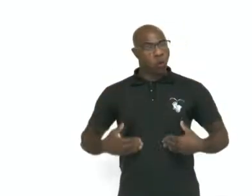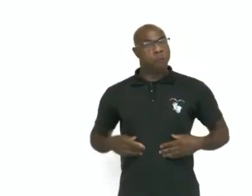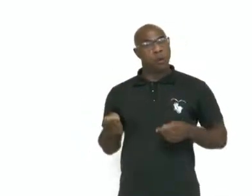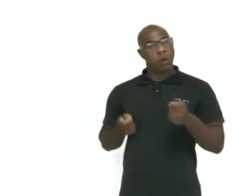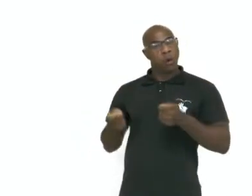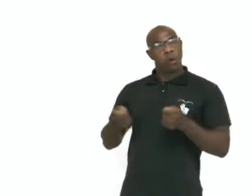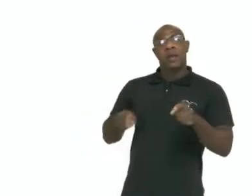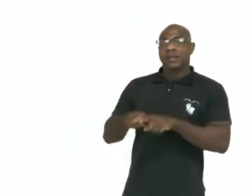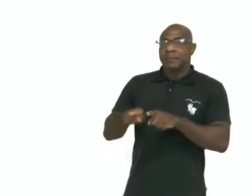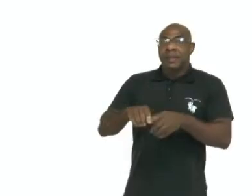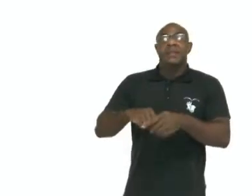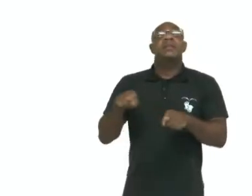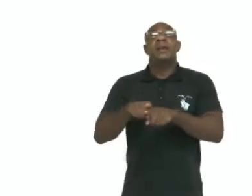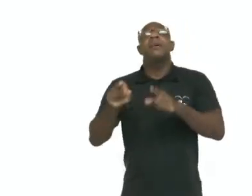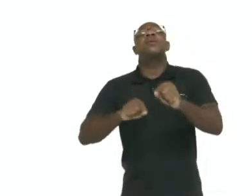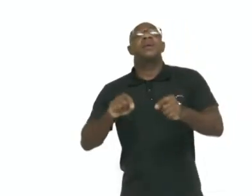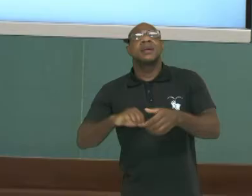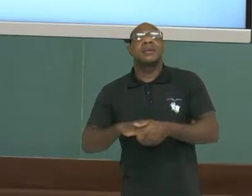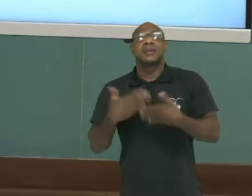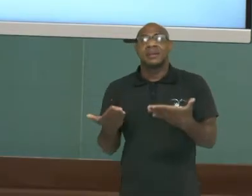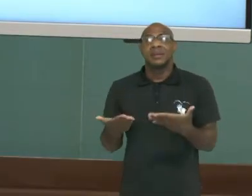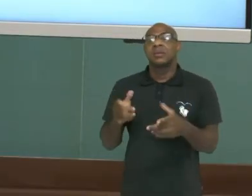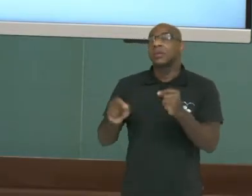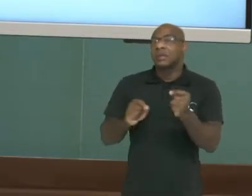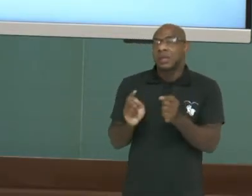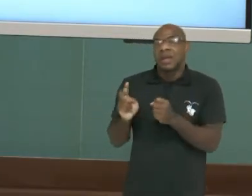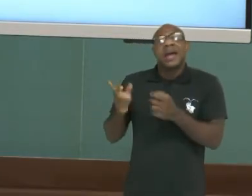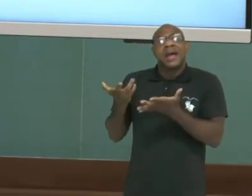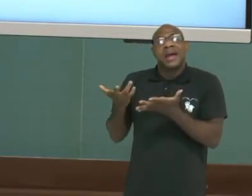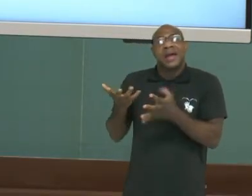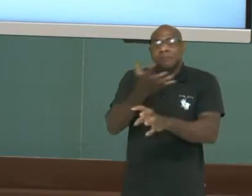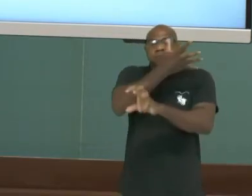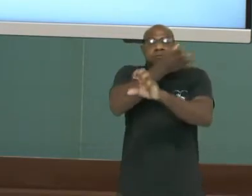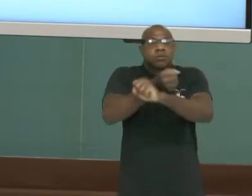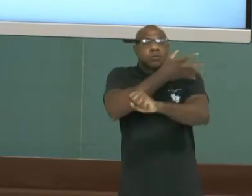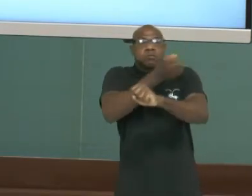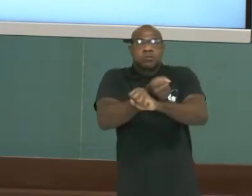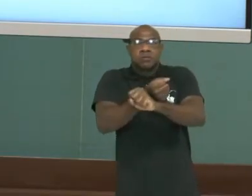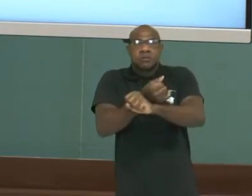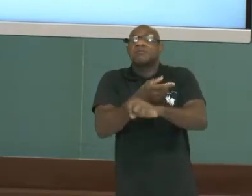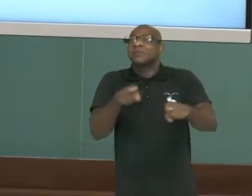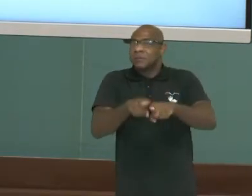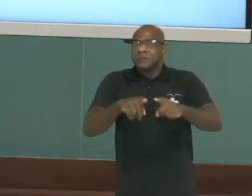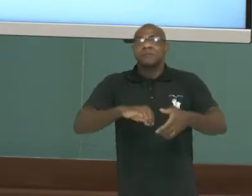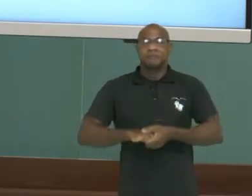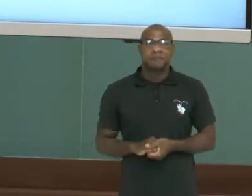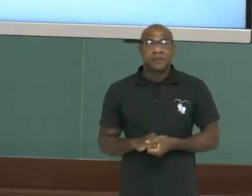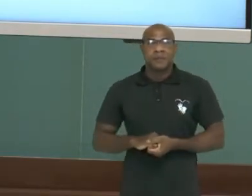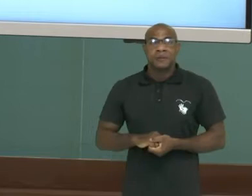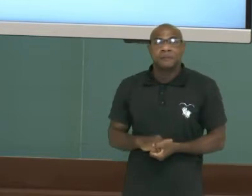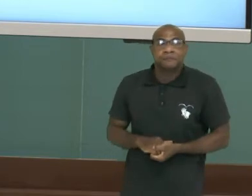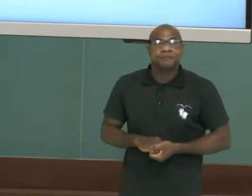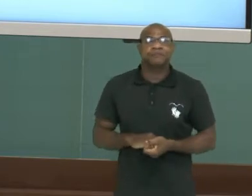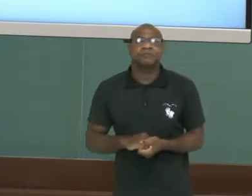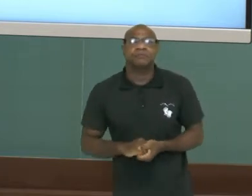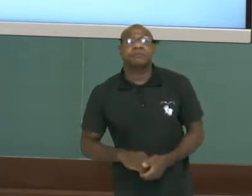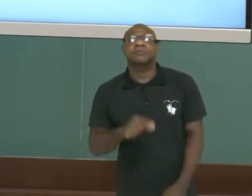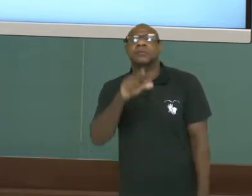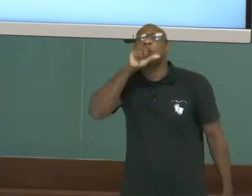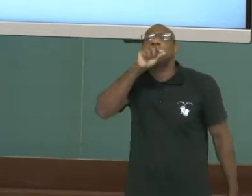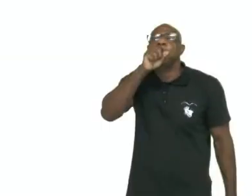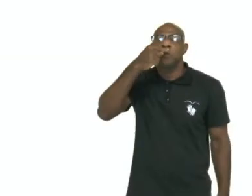ar e exercendo a função do quê? Isolante térmico. Muito bem. Bicos,